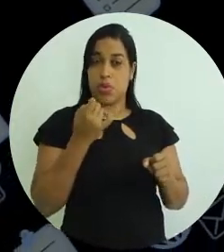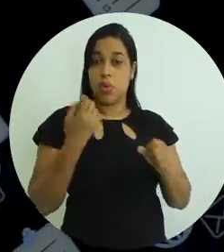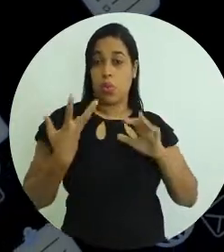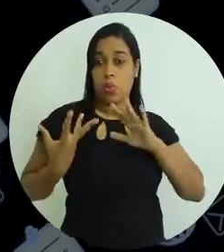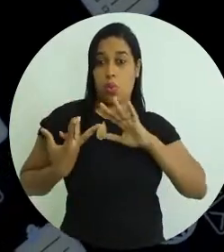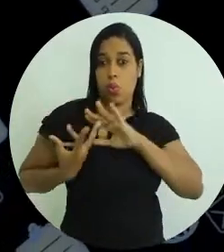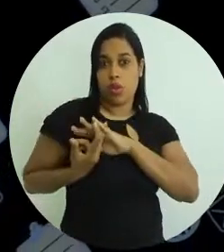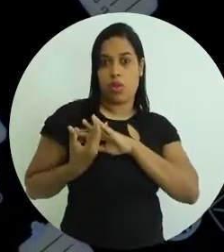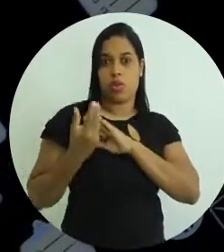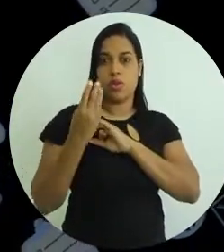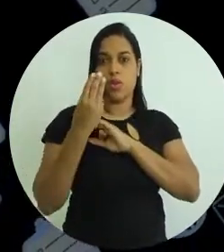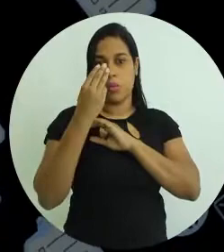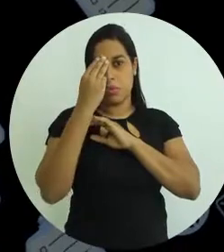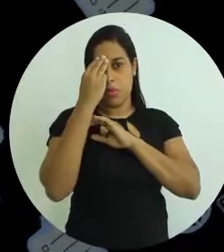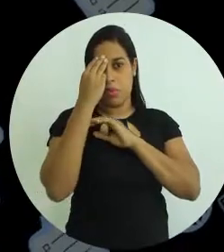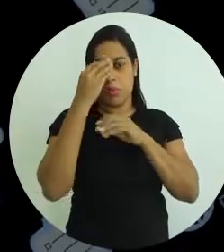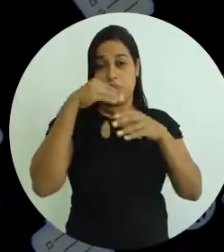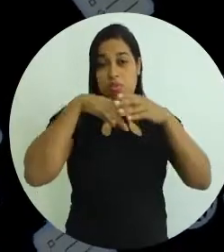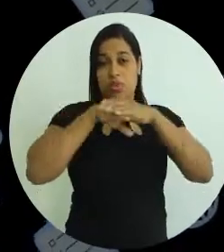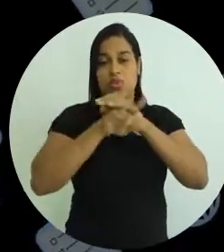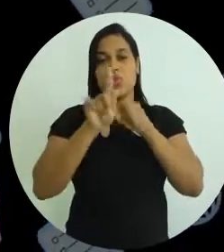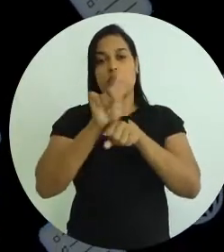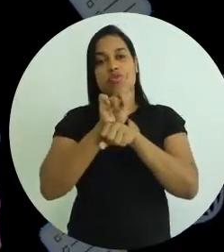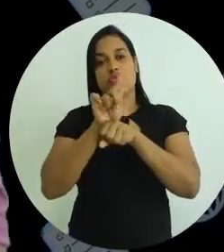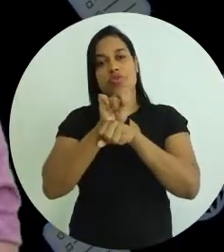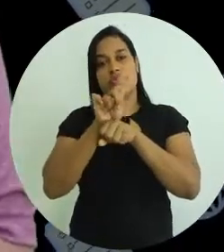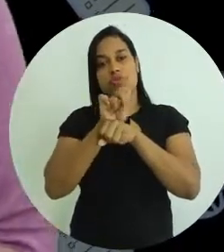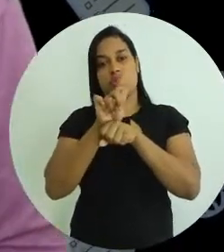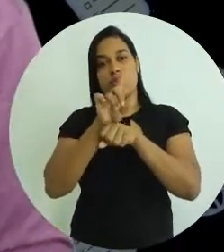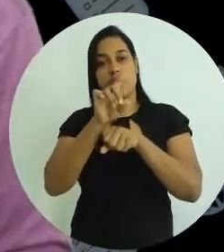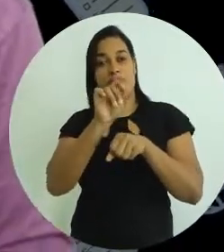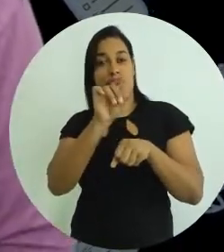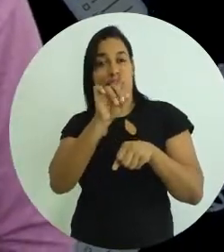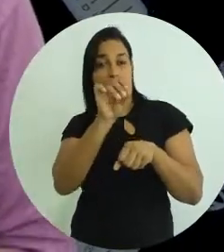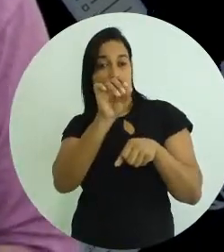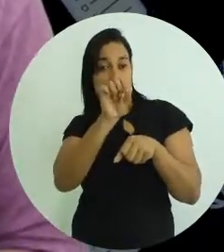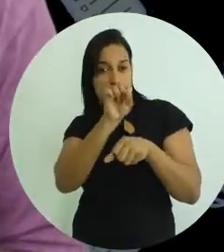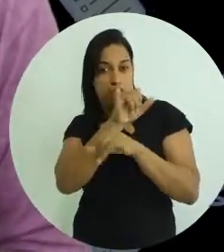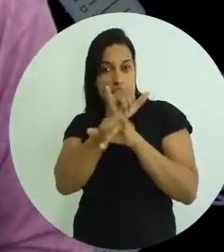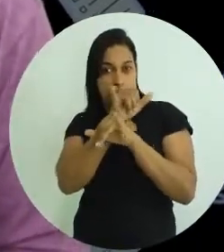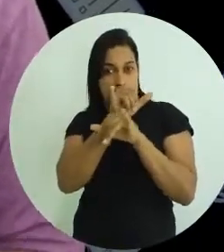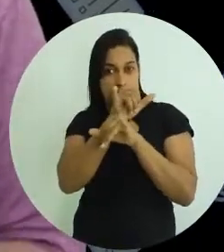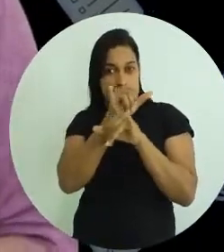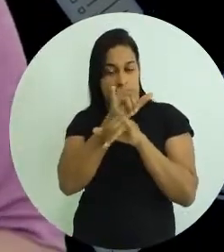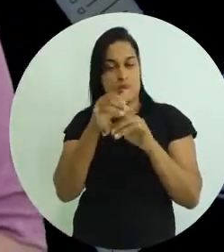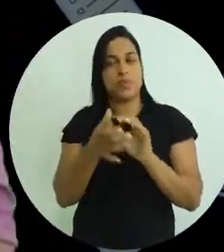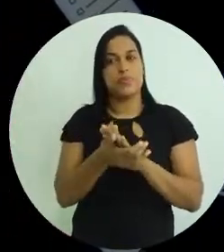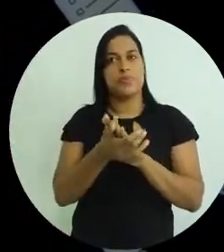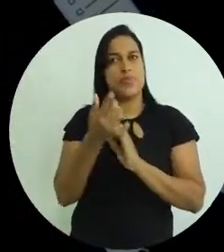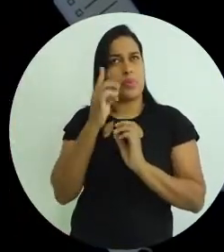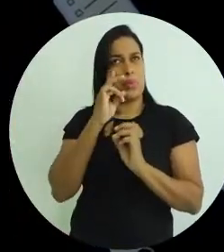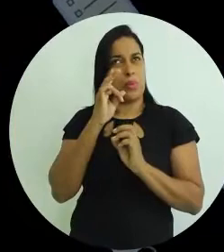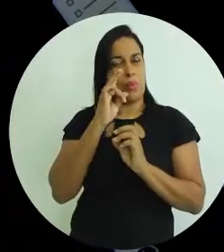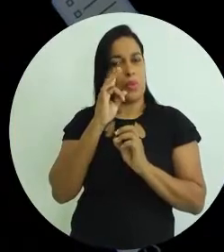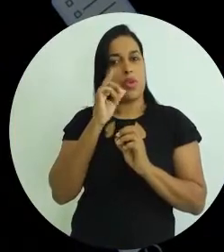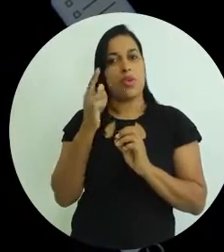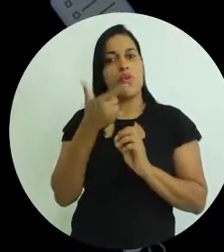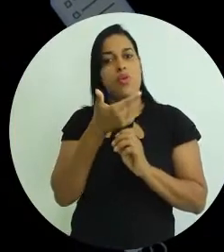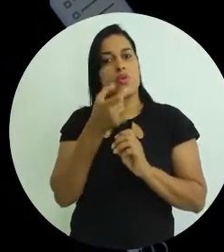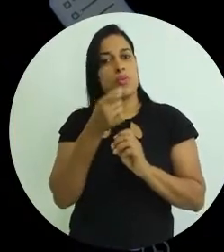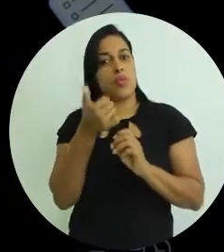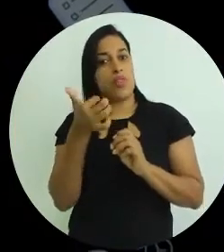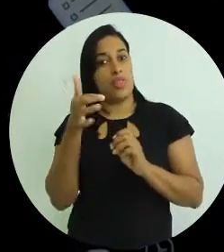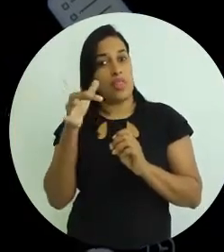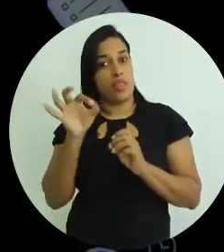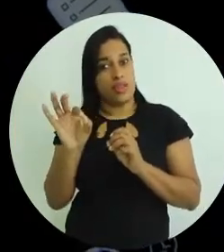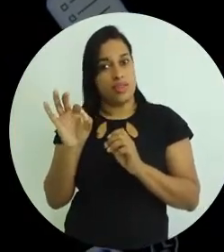parte no data center, né, numa gestão de dados de uma organização. Só para vocês terem ideia, gente, no ano de 2010, a